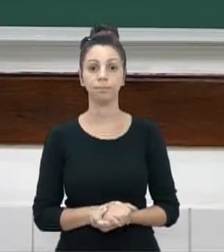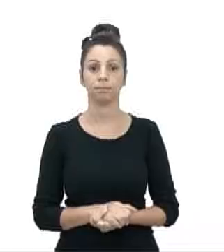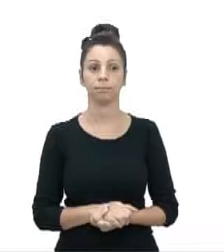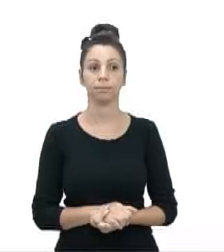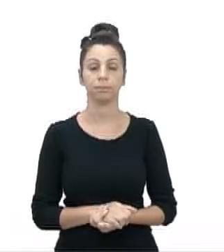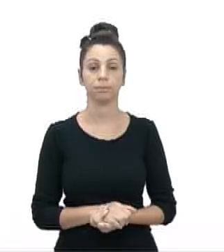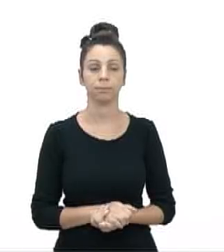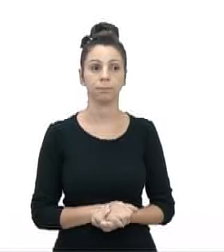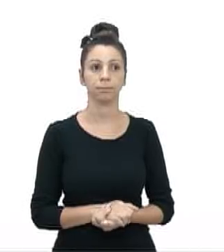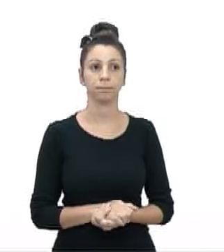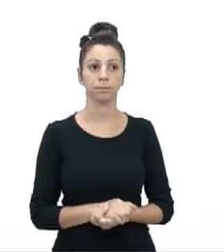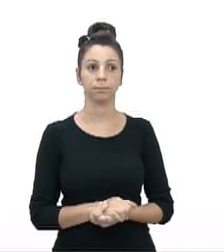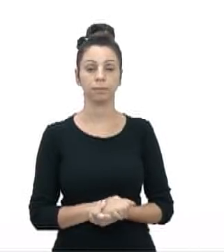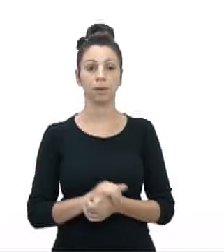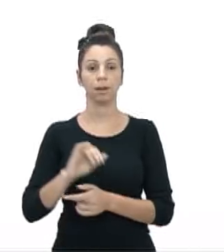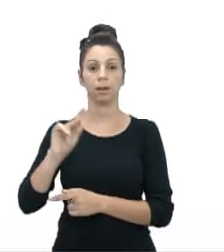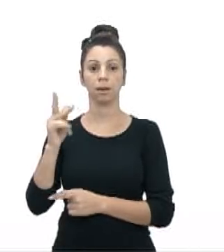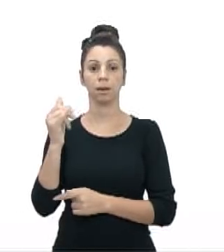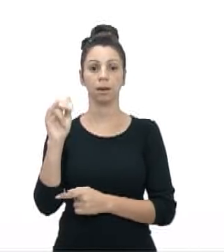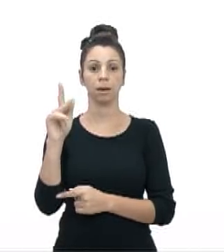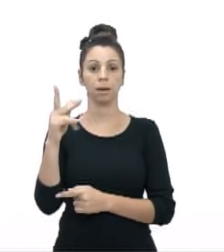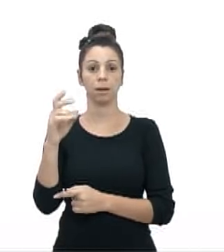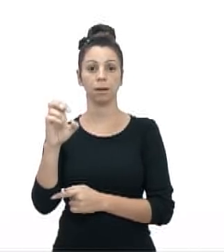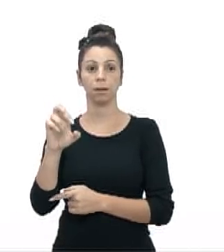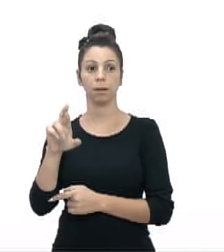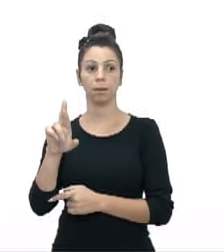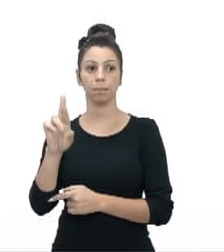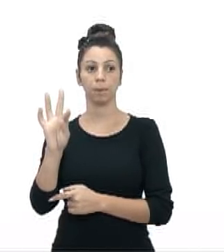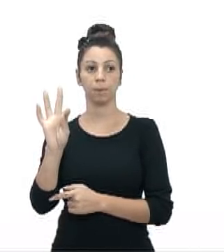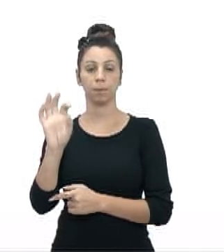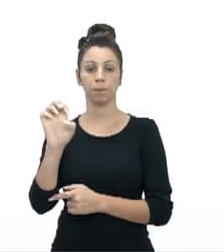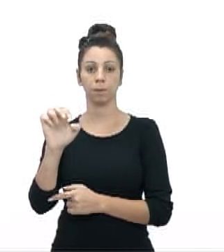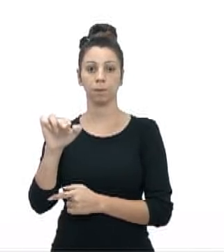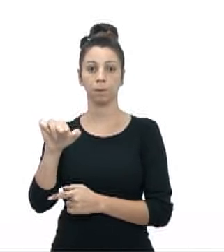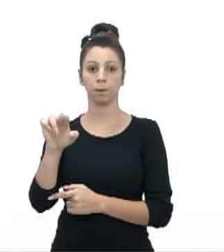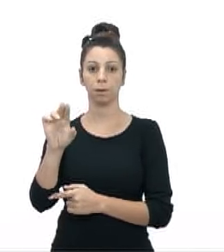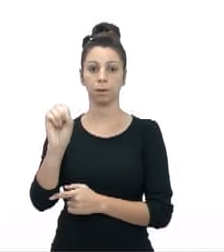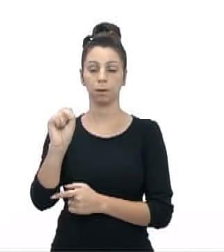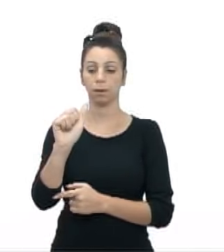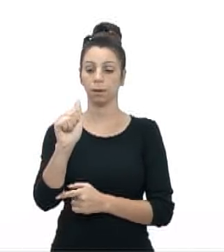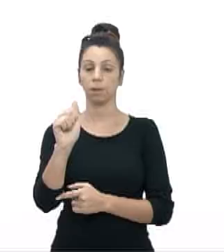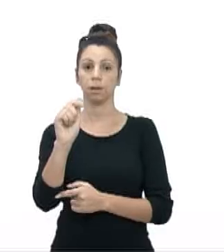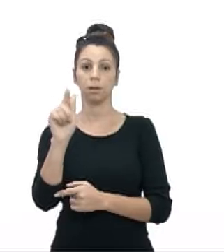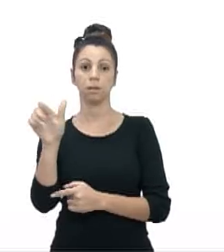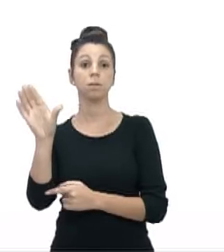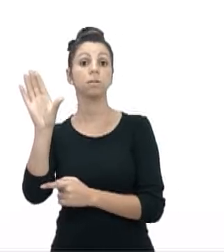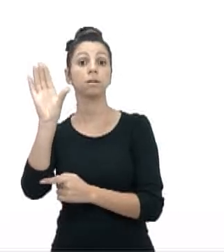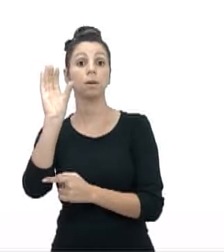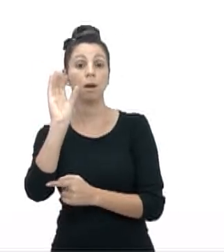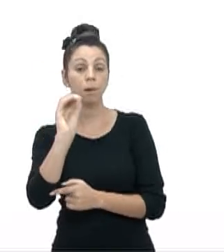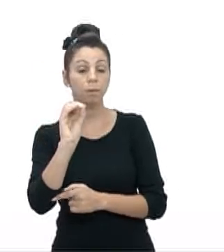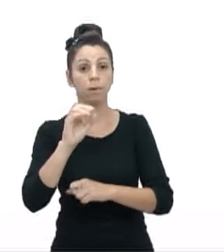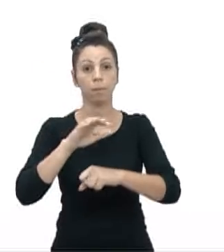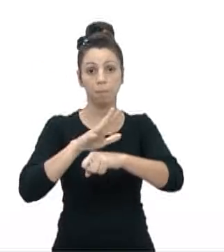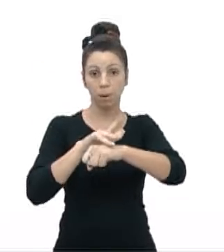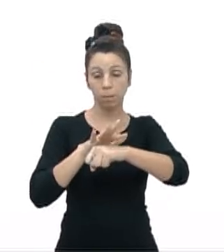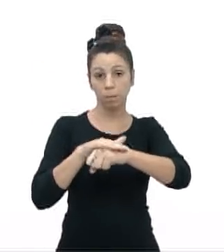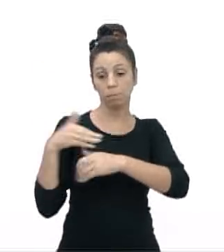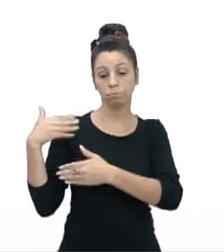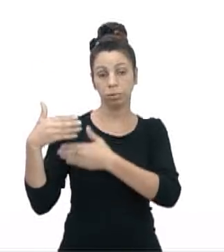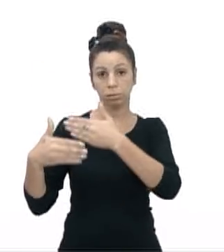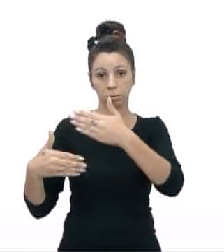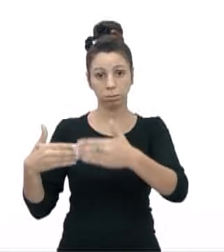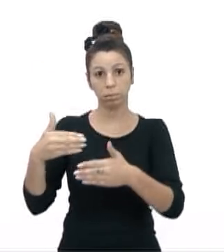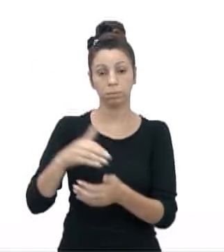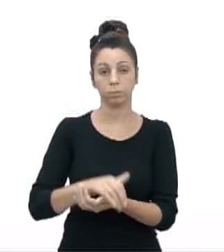Sobre a hipertensão, né, a gente viu ali que ele não se movimenta, não pratica exercícios, né, e pode estar desenvolvendo a